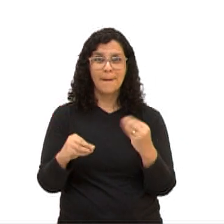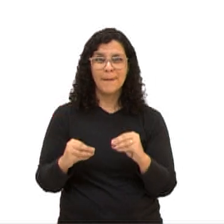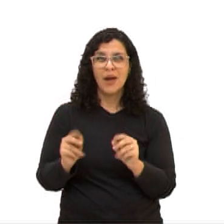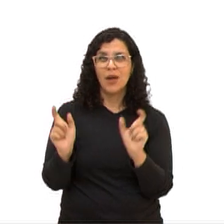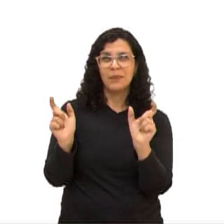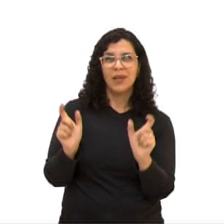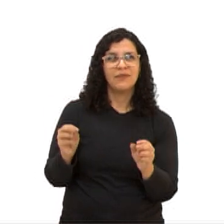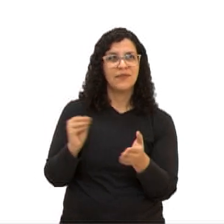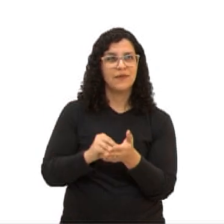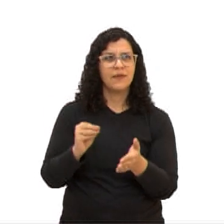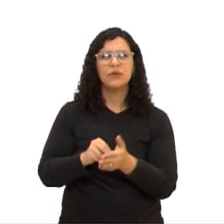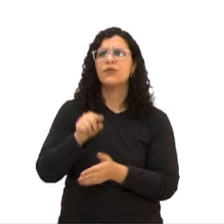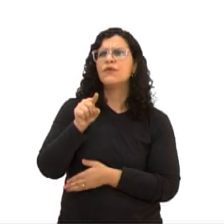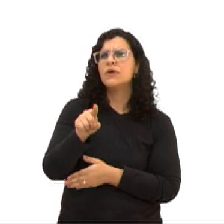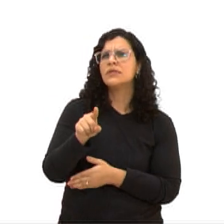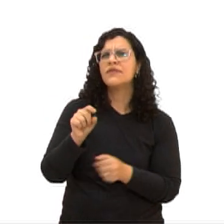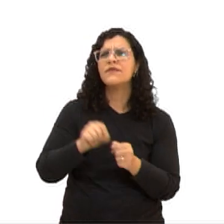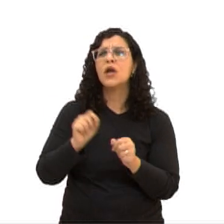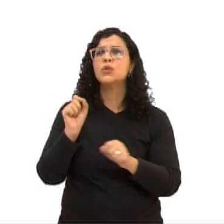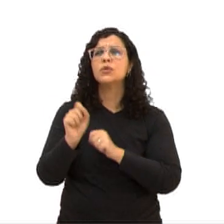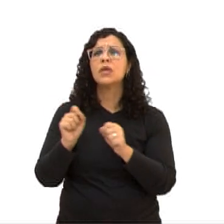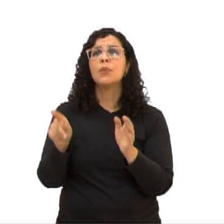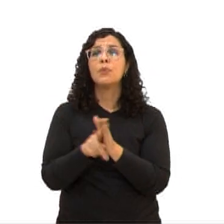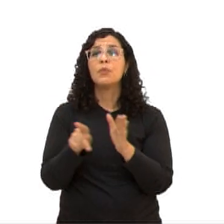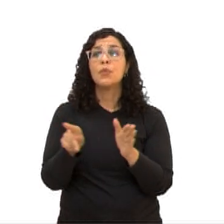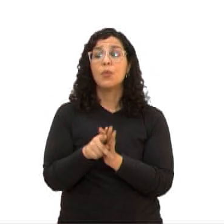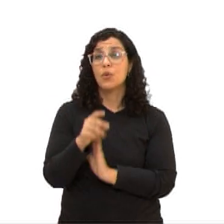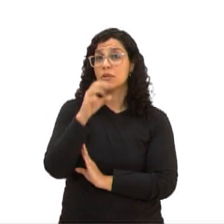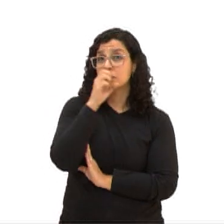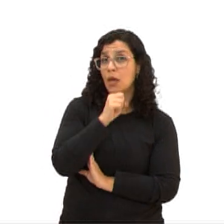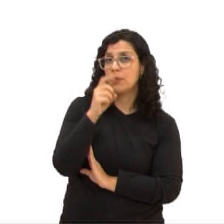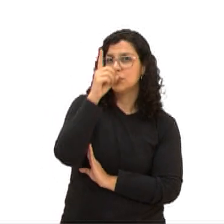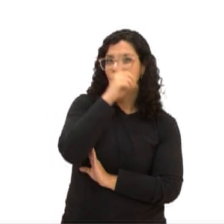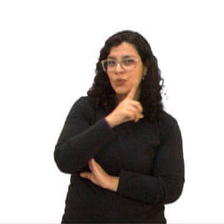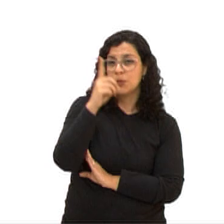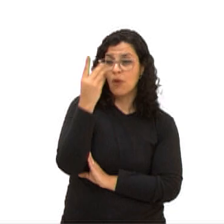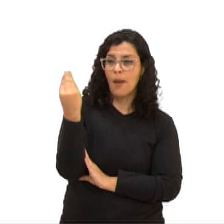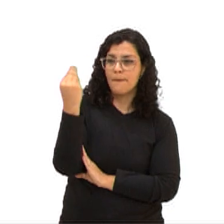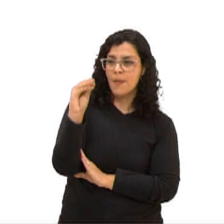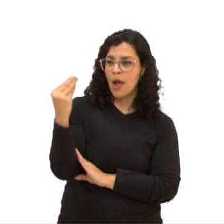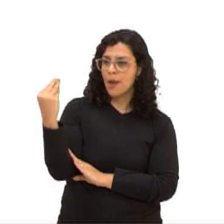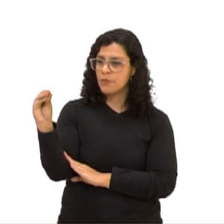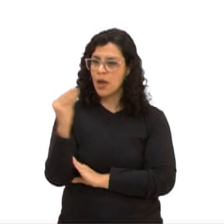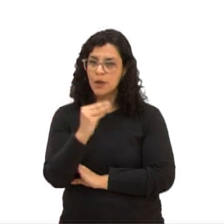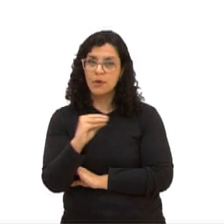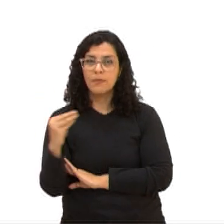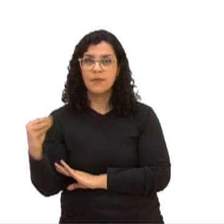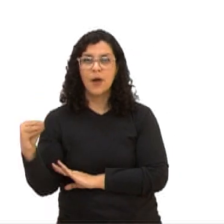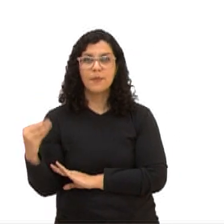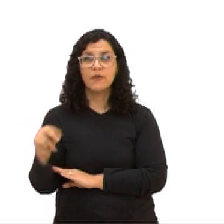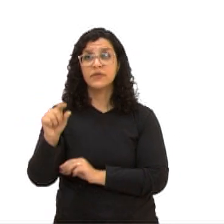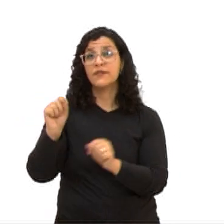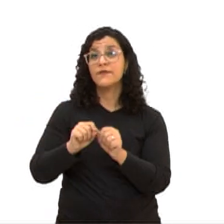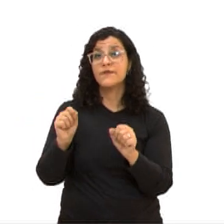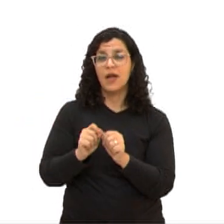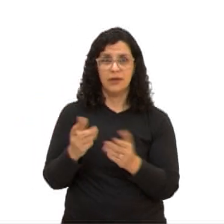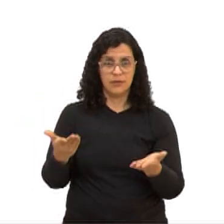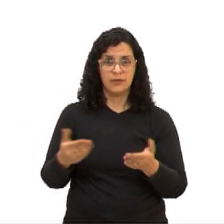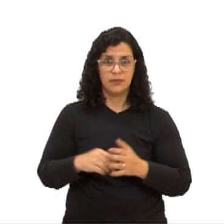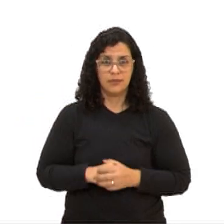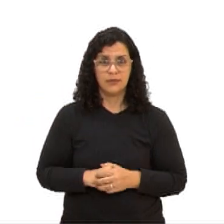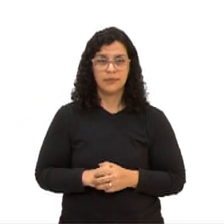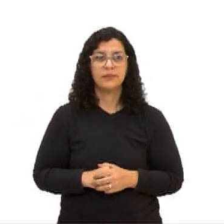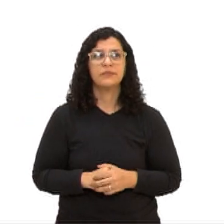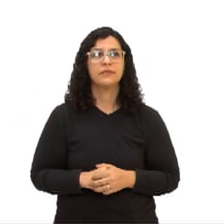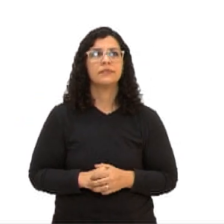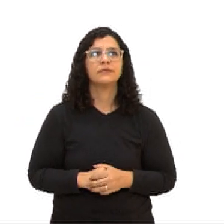né? E tu? Que haces en los fines de semana? Completa los huecos com base em tu rotina. Então, o que você